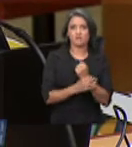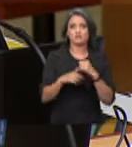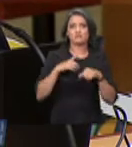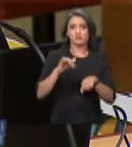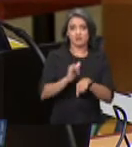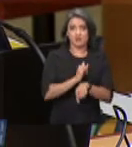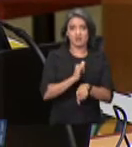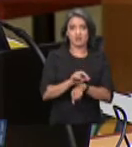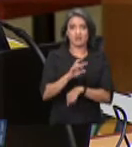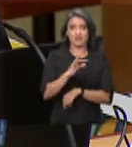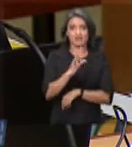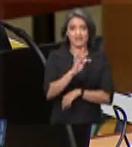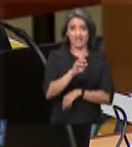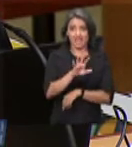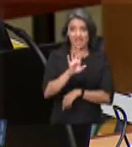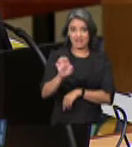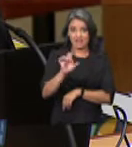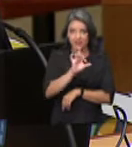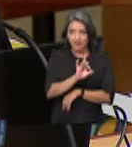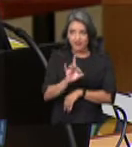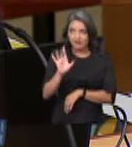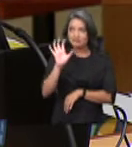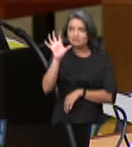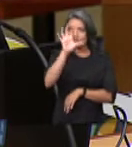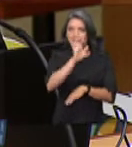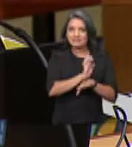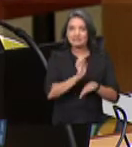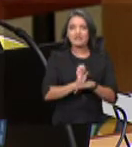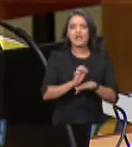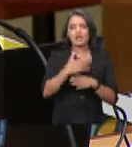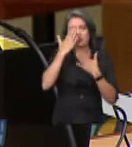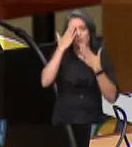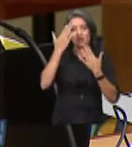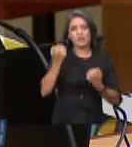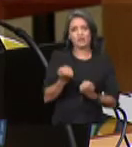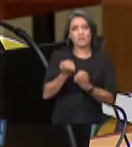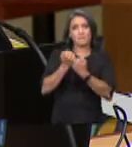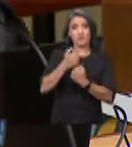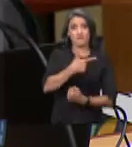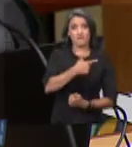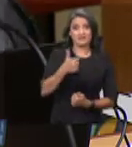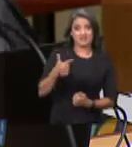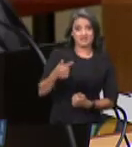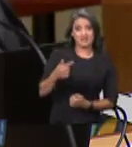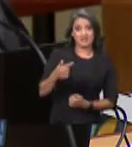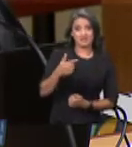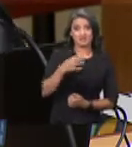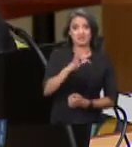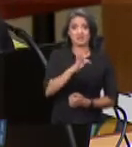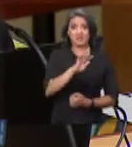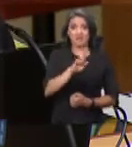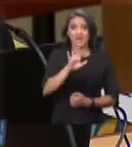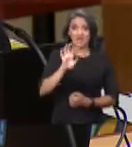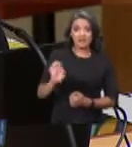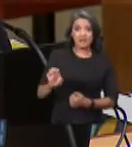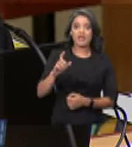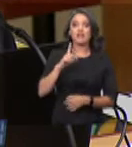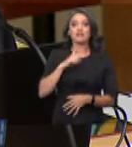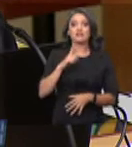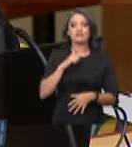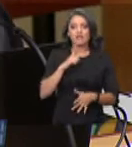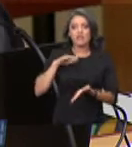pelos TRS e agradeço a que o apoio dos 27 TRS aquelas medidas